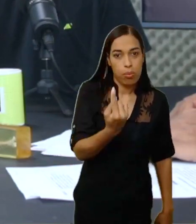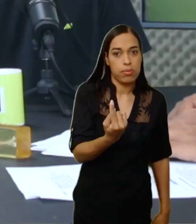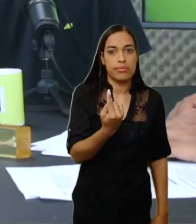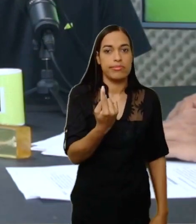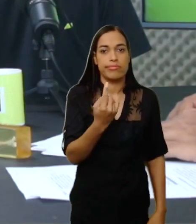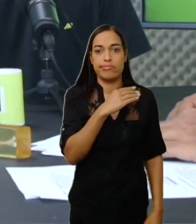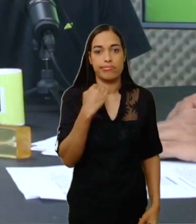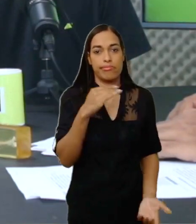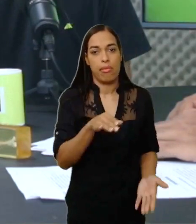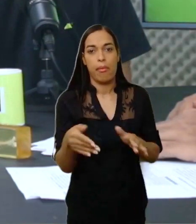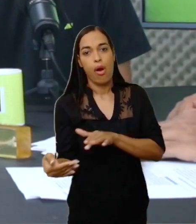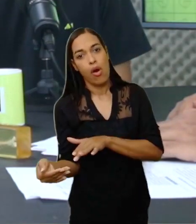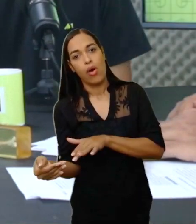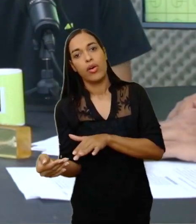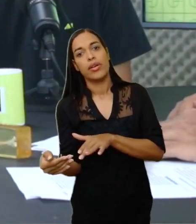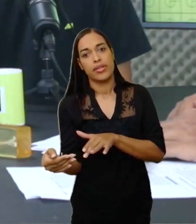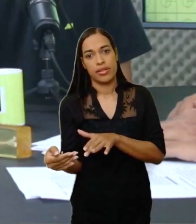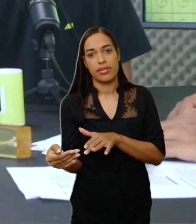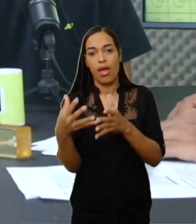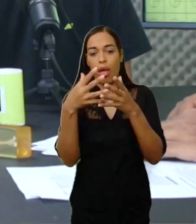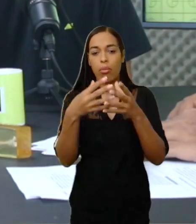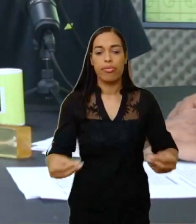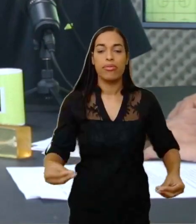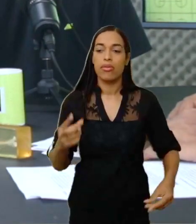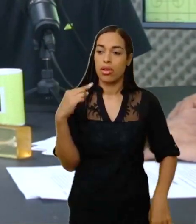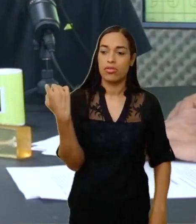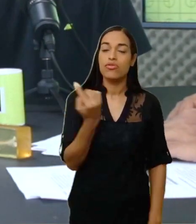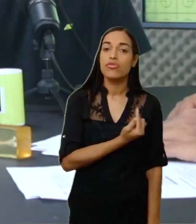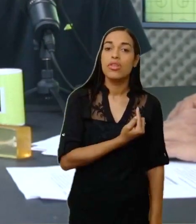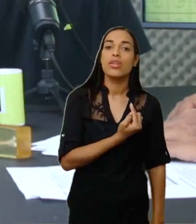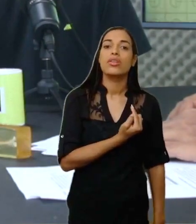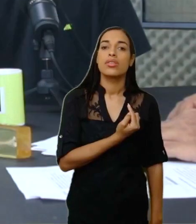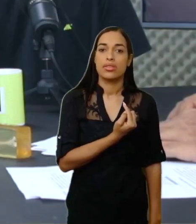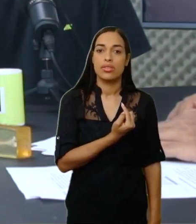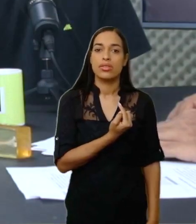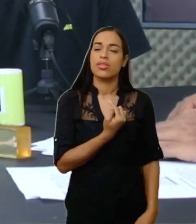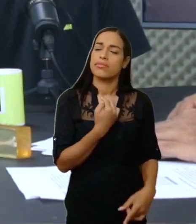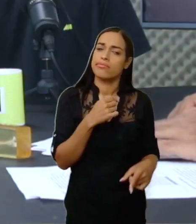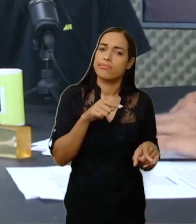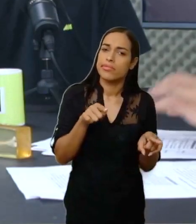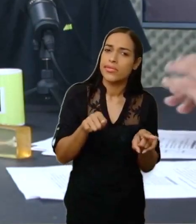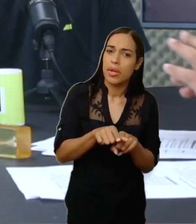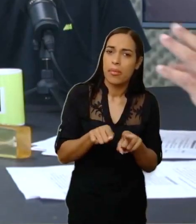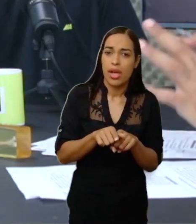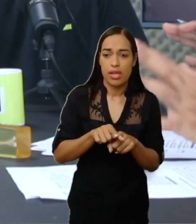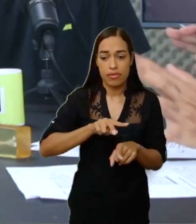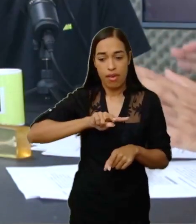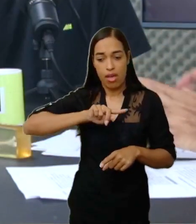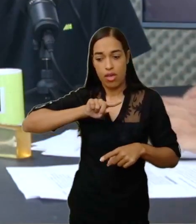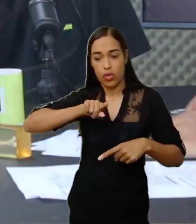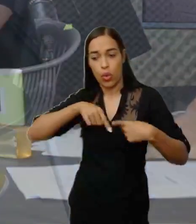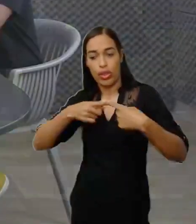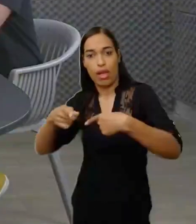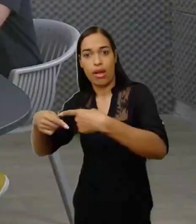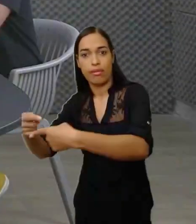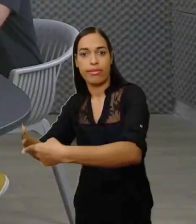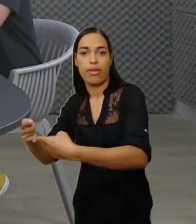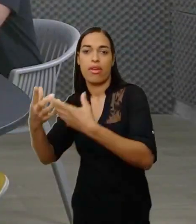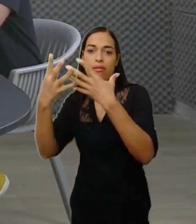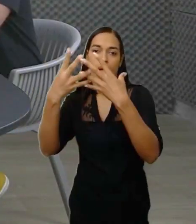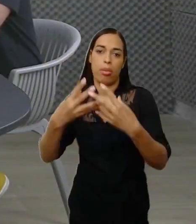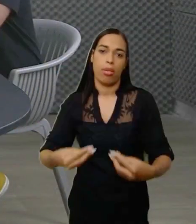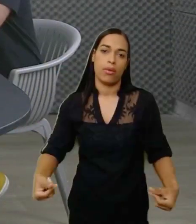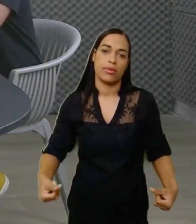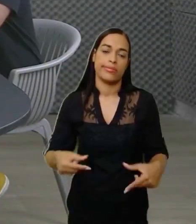sai, morre, é extinto, a gente começa a defasar as outras, os demais, toda a cadeia alimentar,